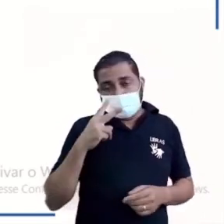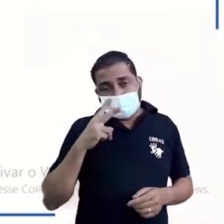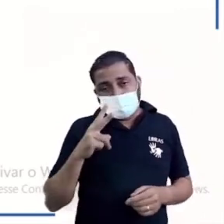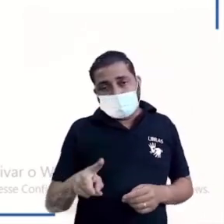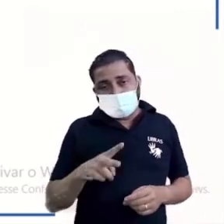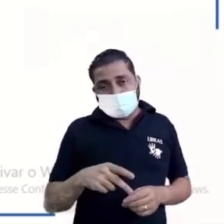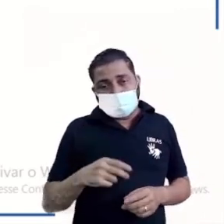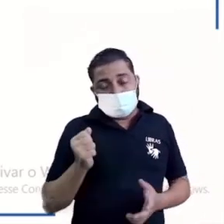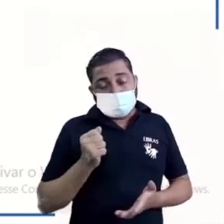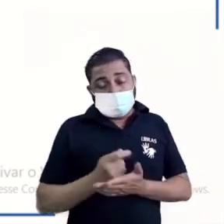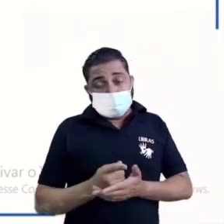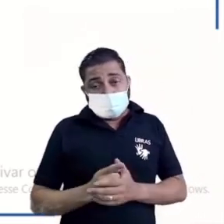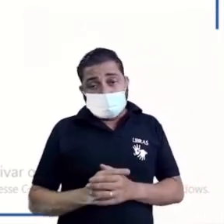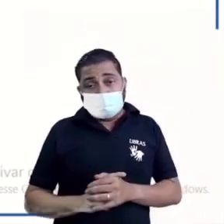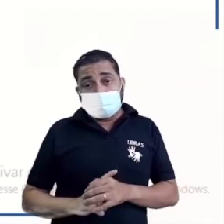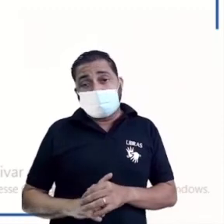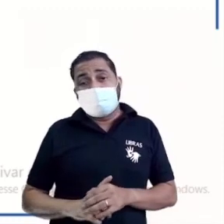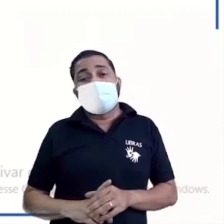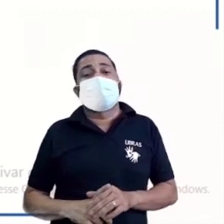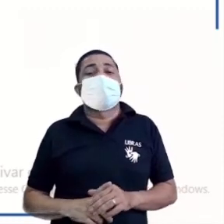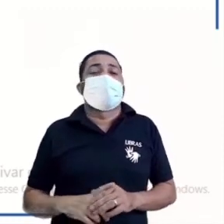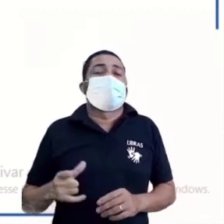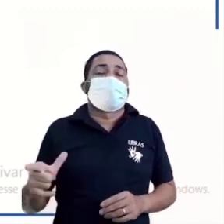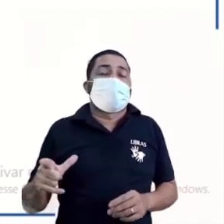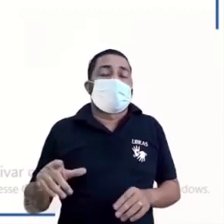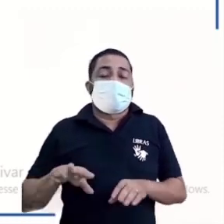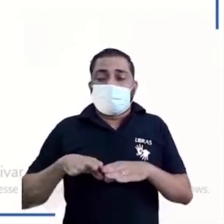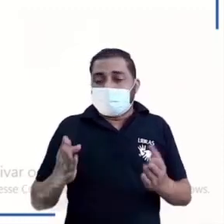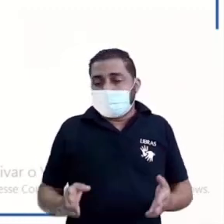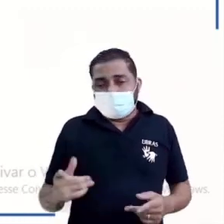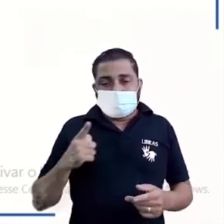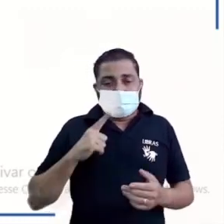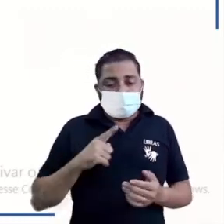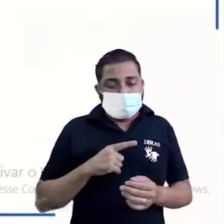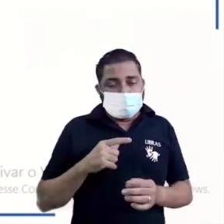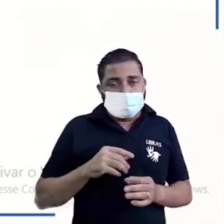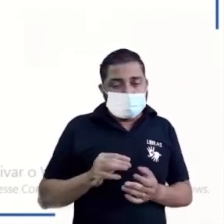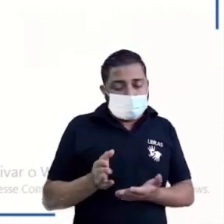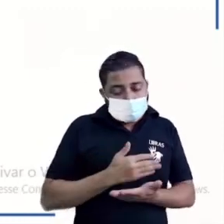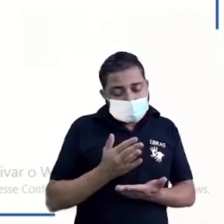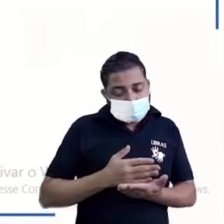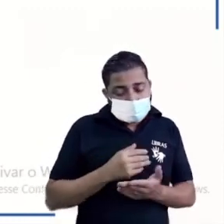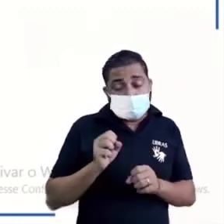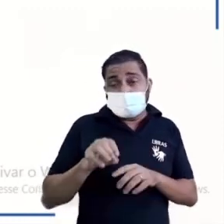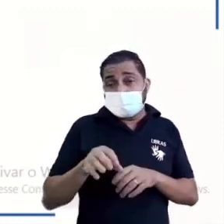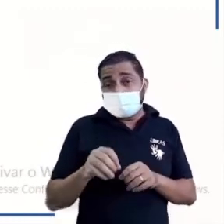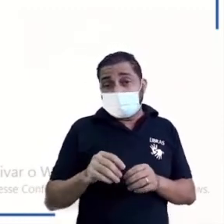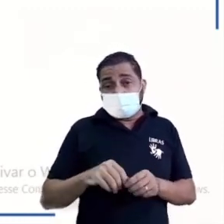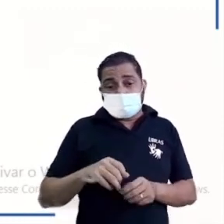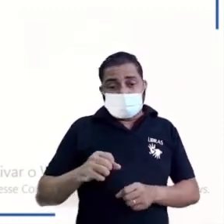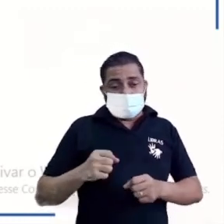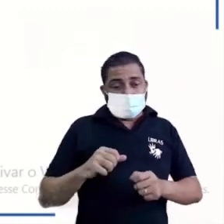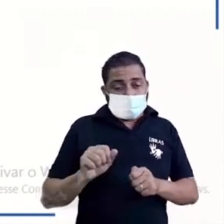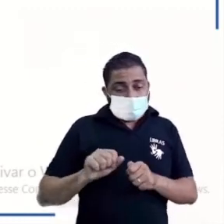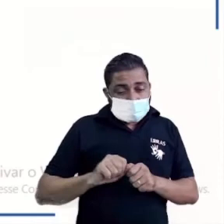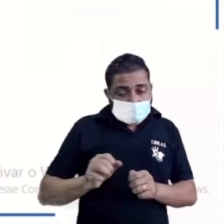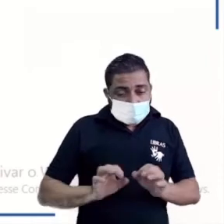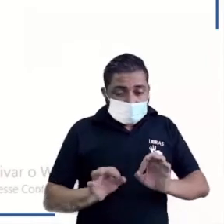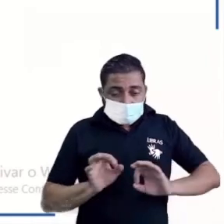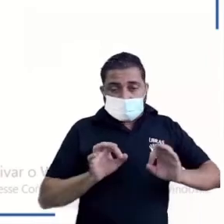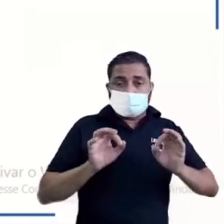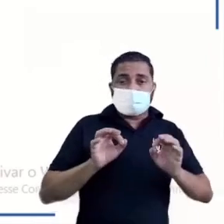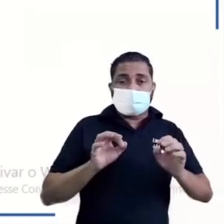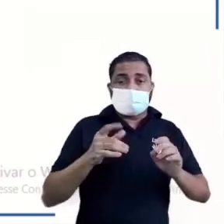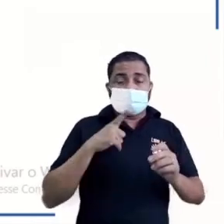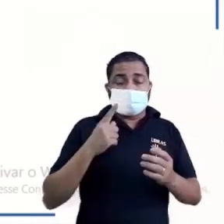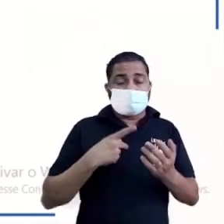gente compra um móvel, né? Geralmente ele vem com um manual de montagem, e esse manual de montagem tem esses desenhos esquemáticos,